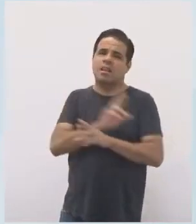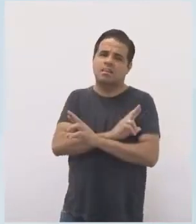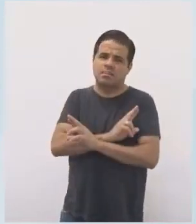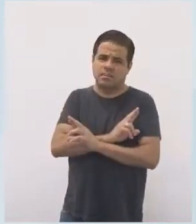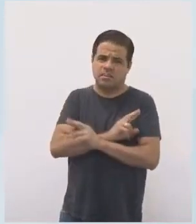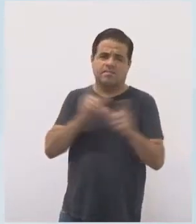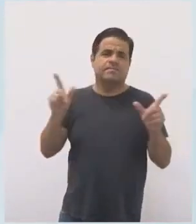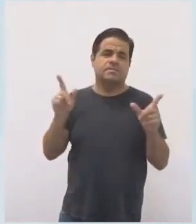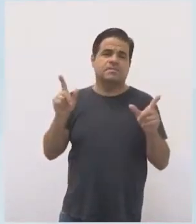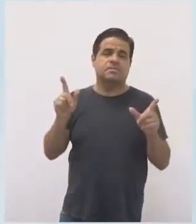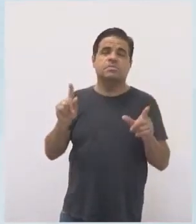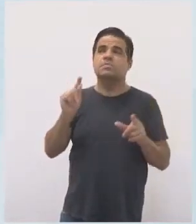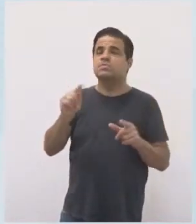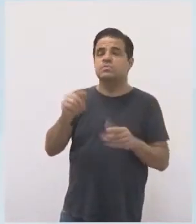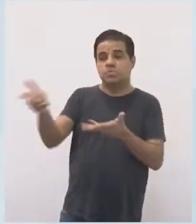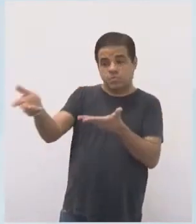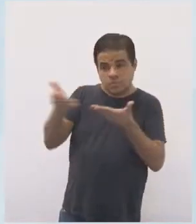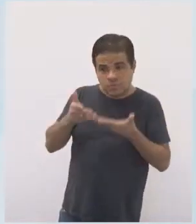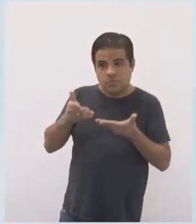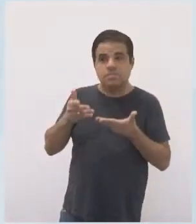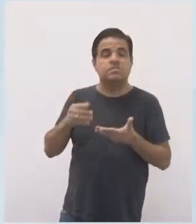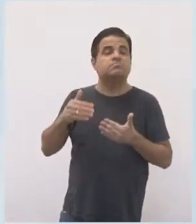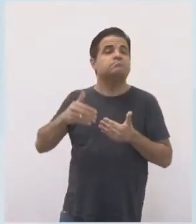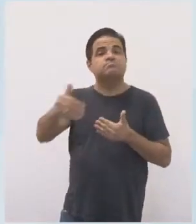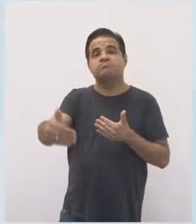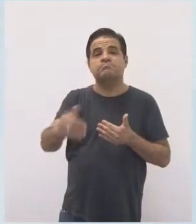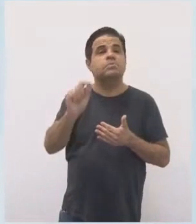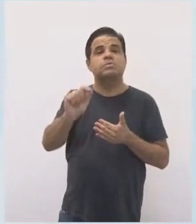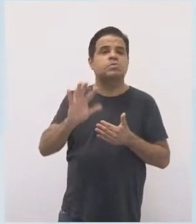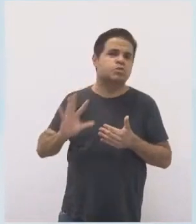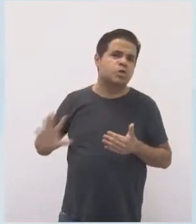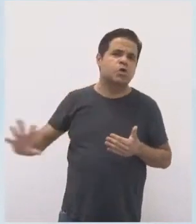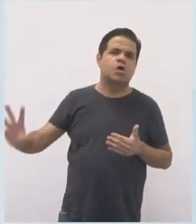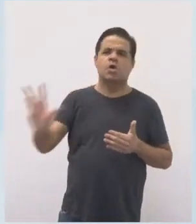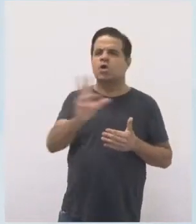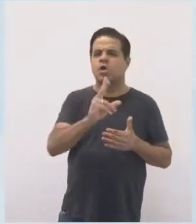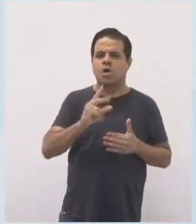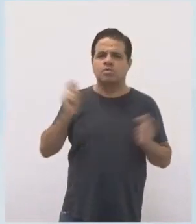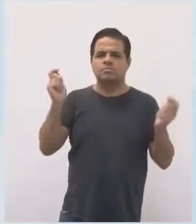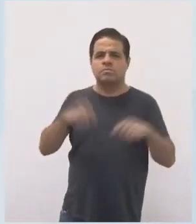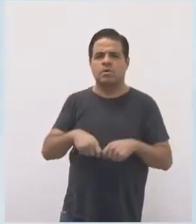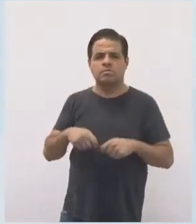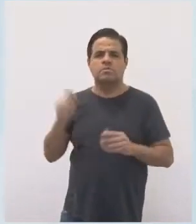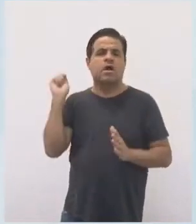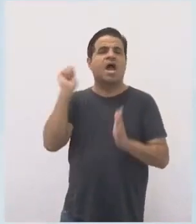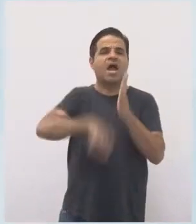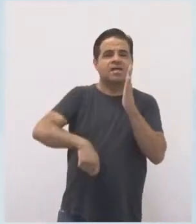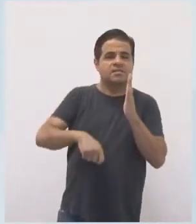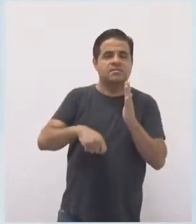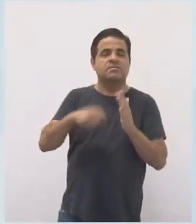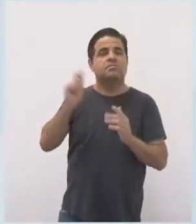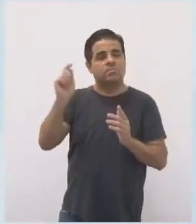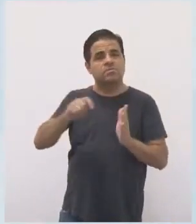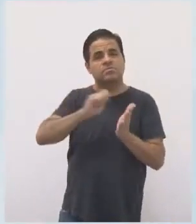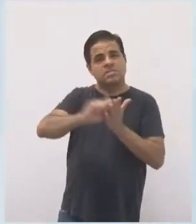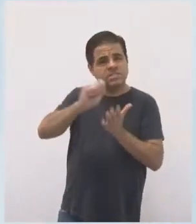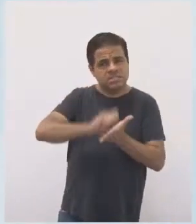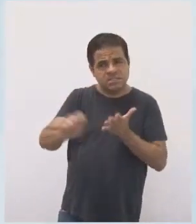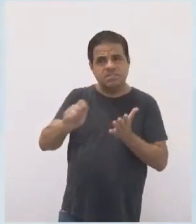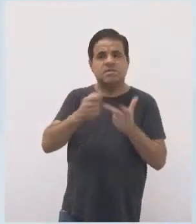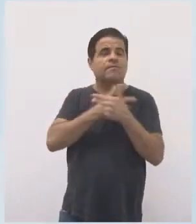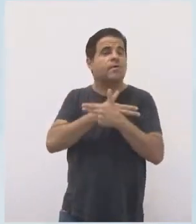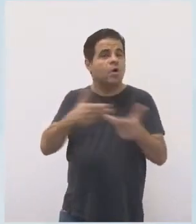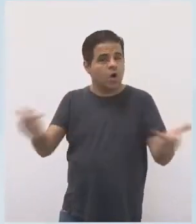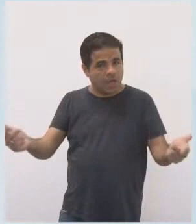diferente. O convite vai ser para que todos possam registrar, que possam escrever